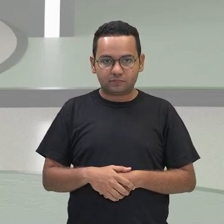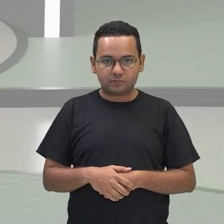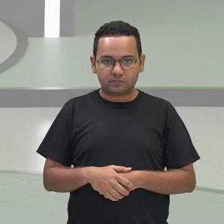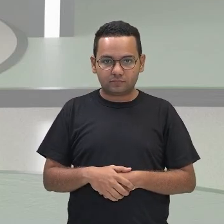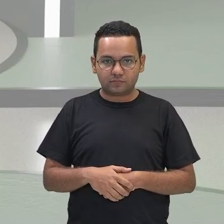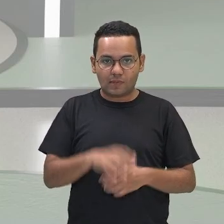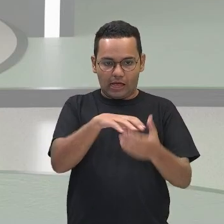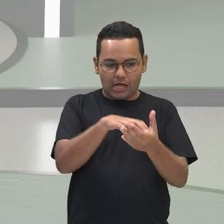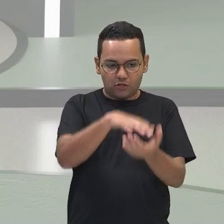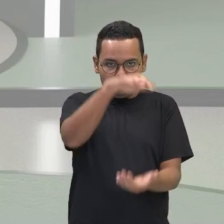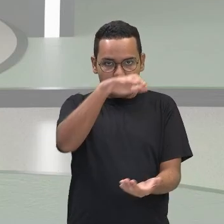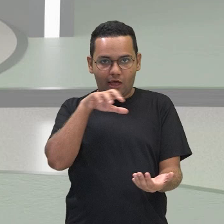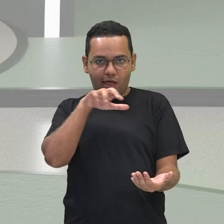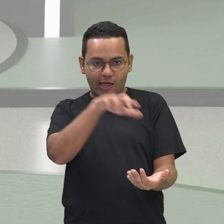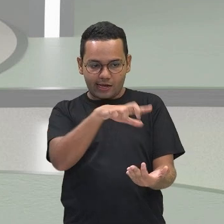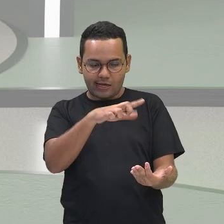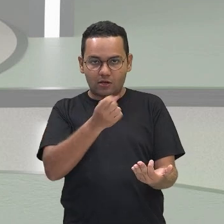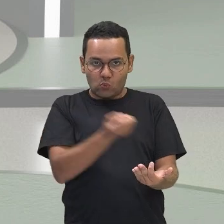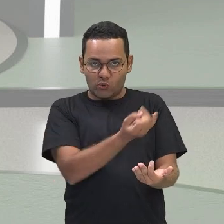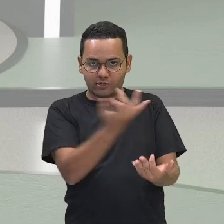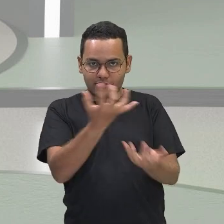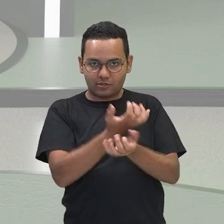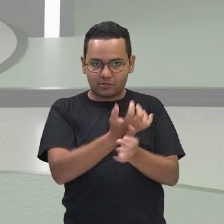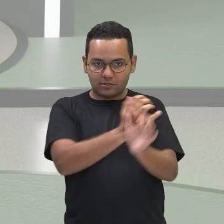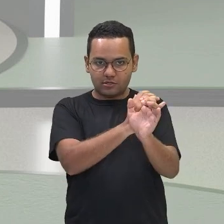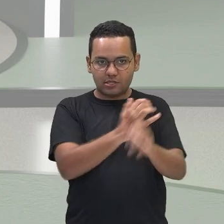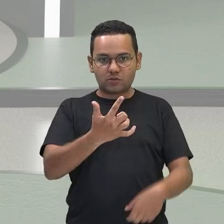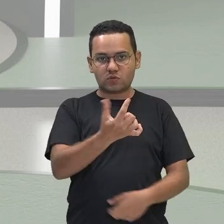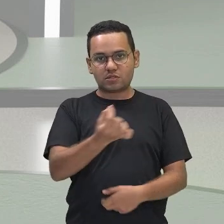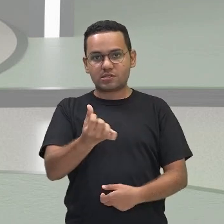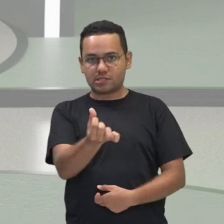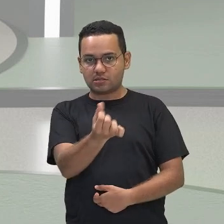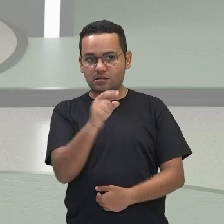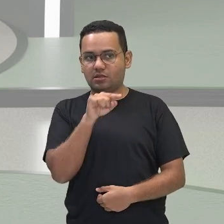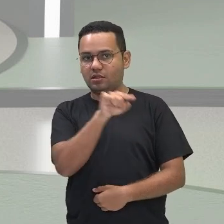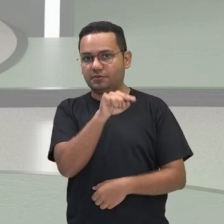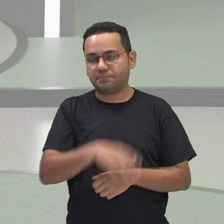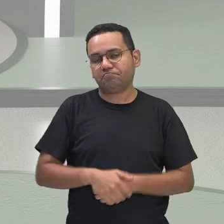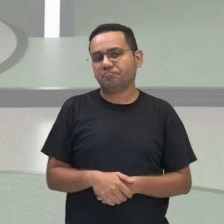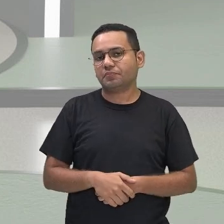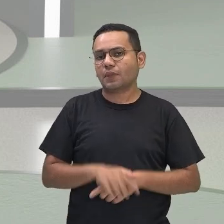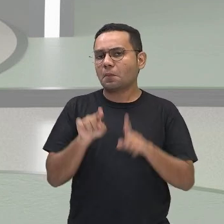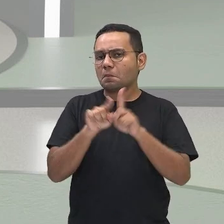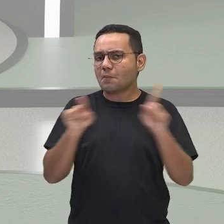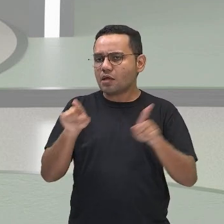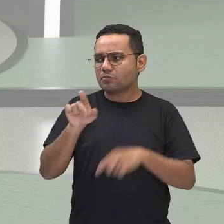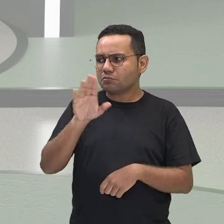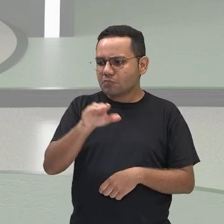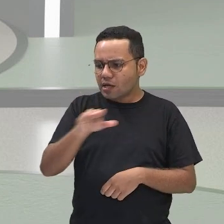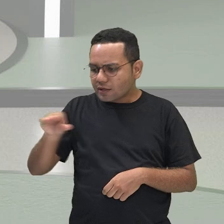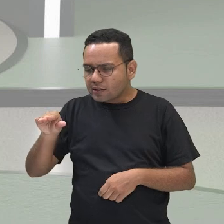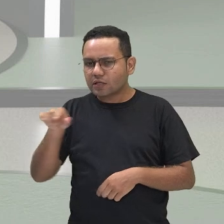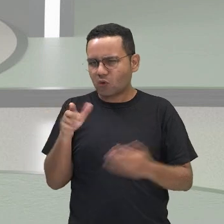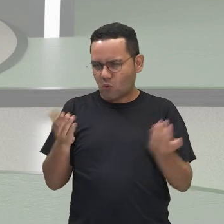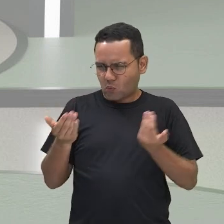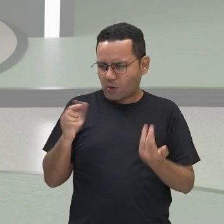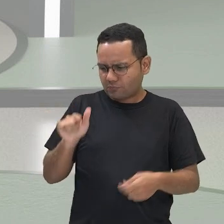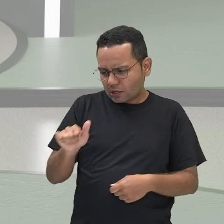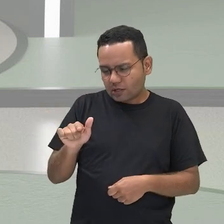esqueleto formado por 206 ossos. Uma criança apresenta cerca